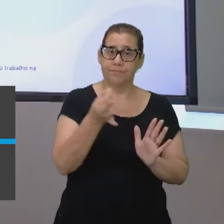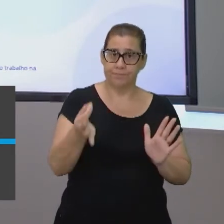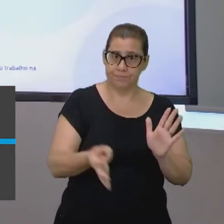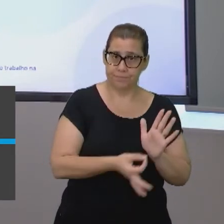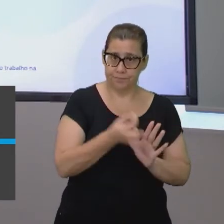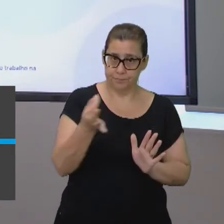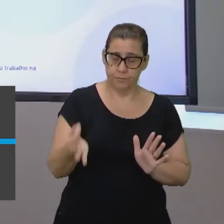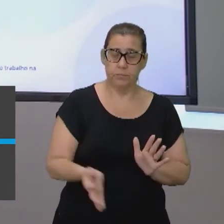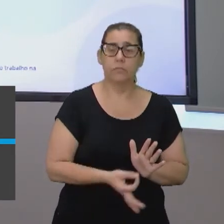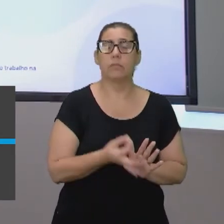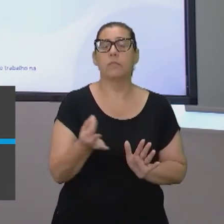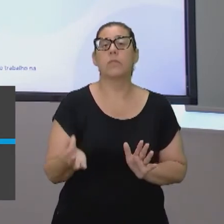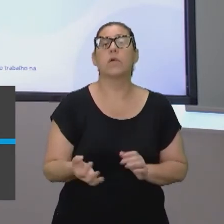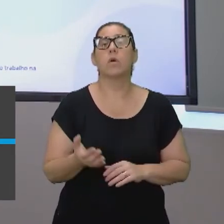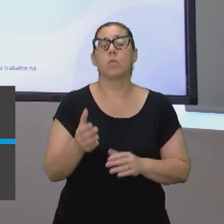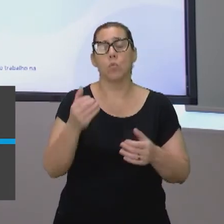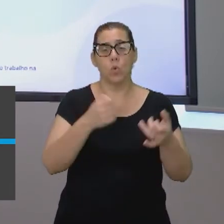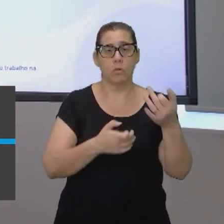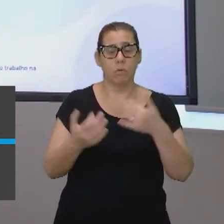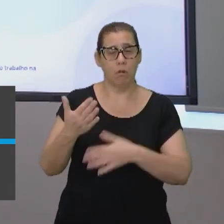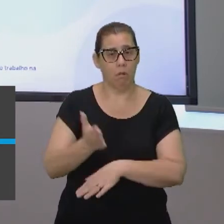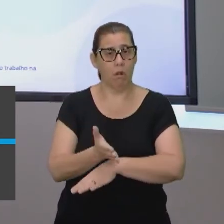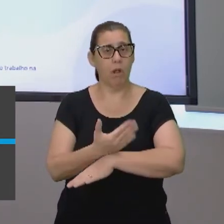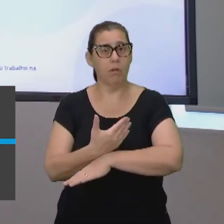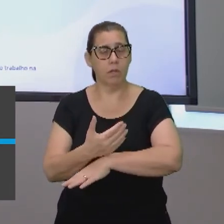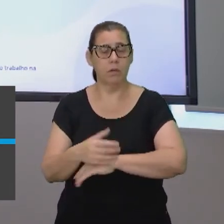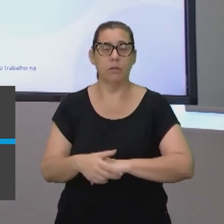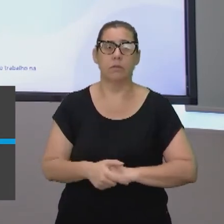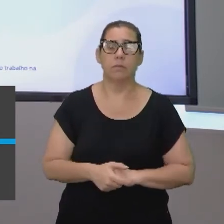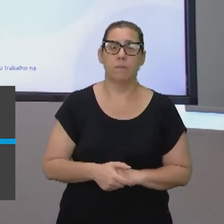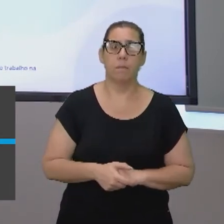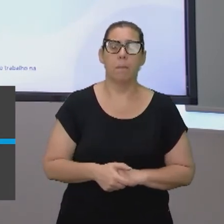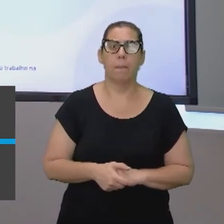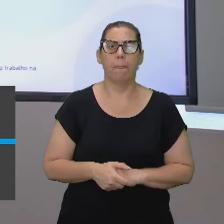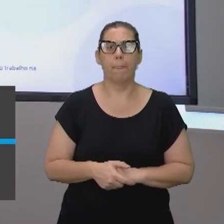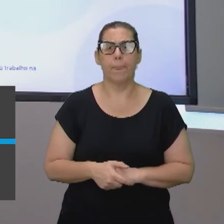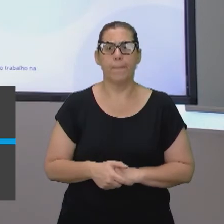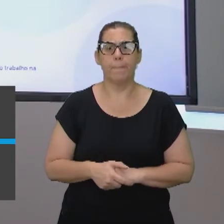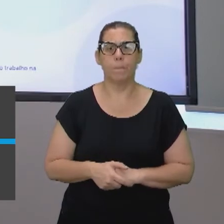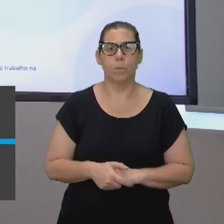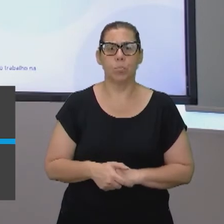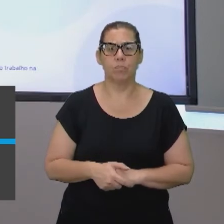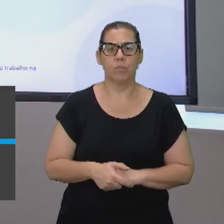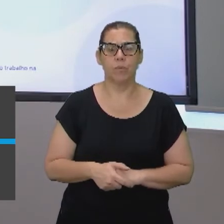eu vou falar desse tal do toyotismo com vocês, tá certo? É o seguinte, pessoal,